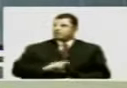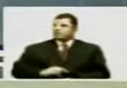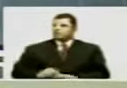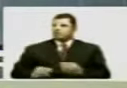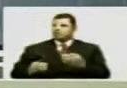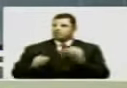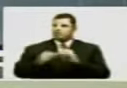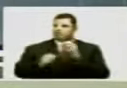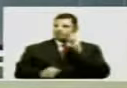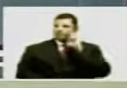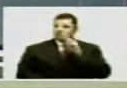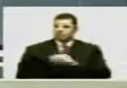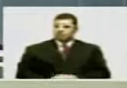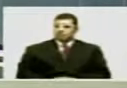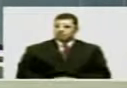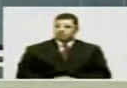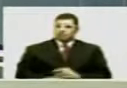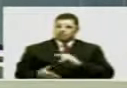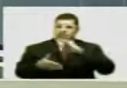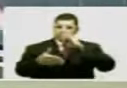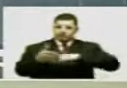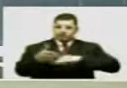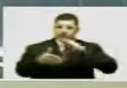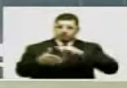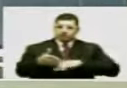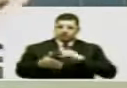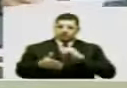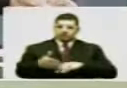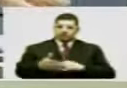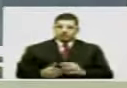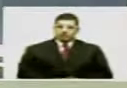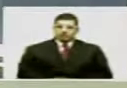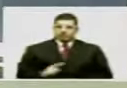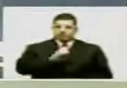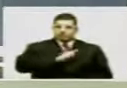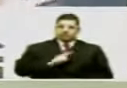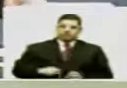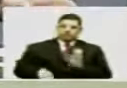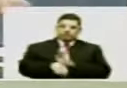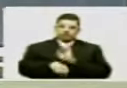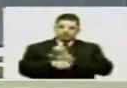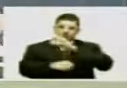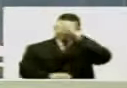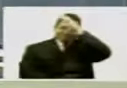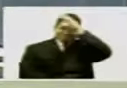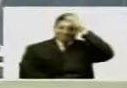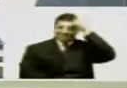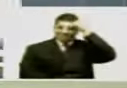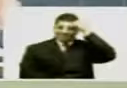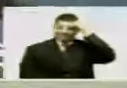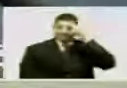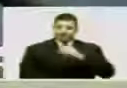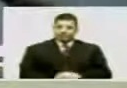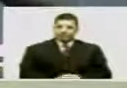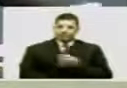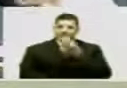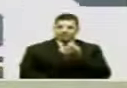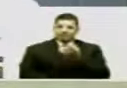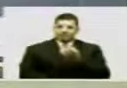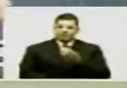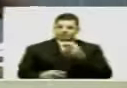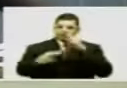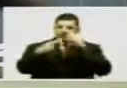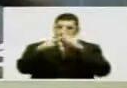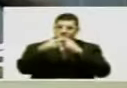Ricardo, anexado um documento do governo do Estado do Amazonas para a